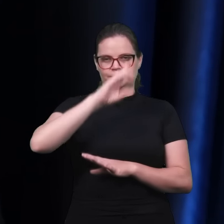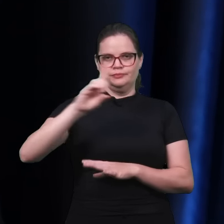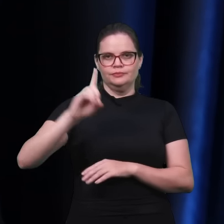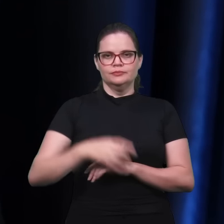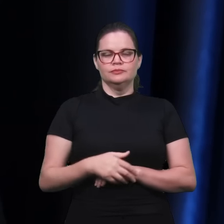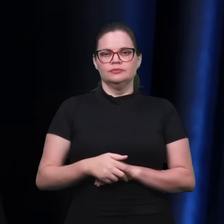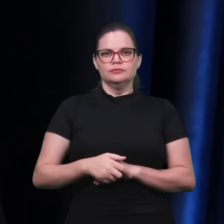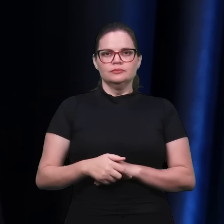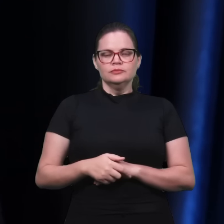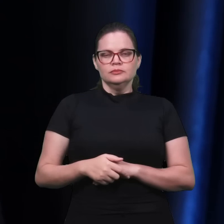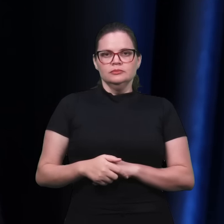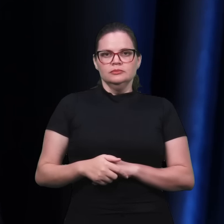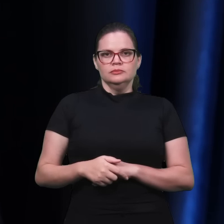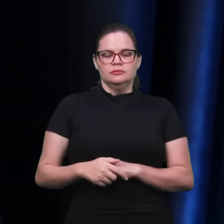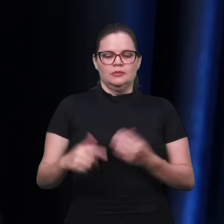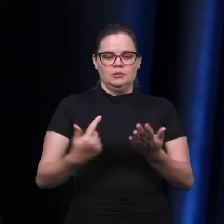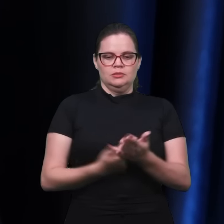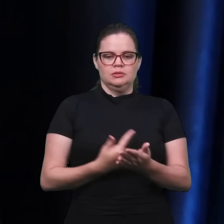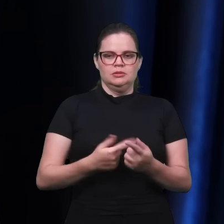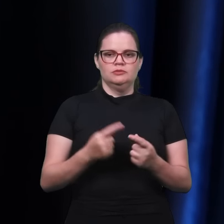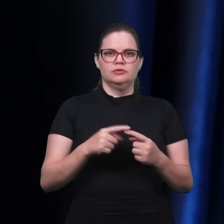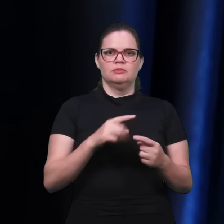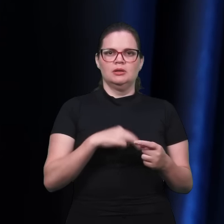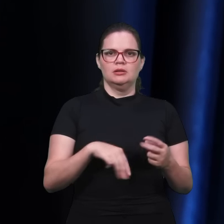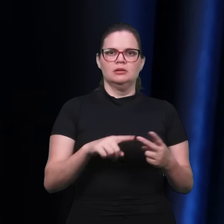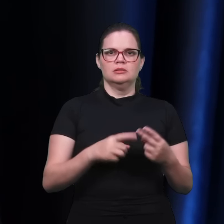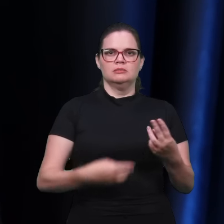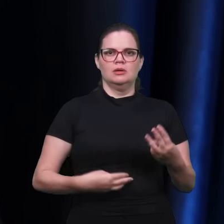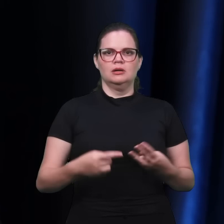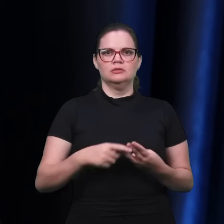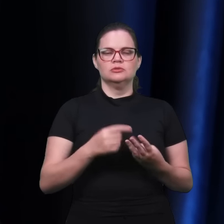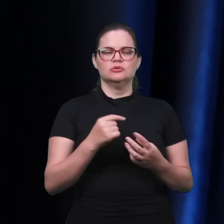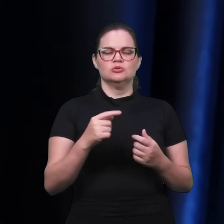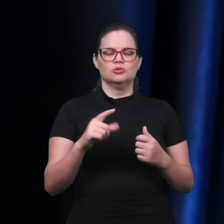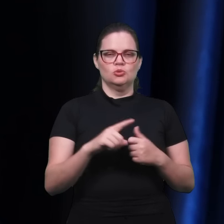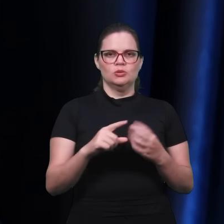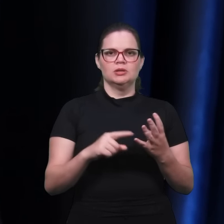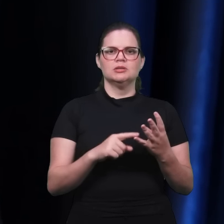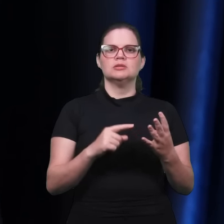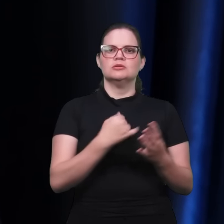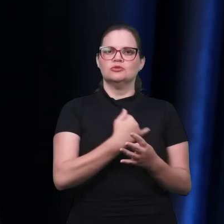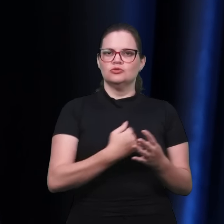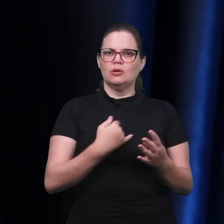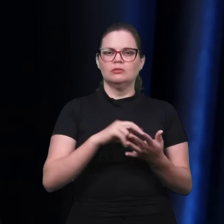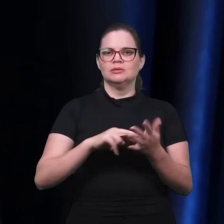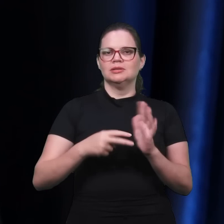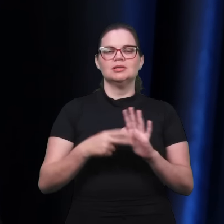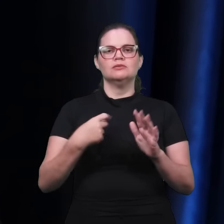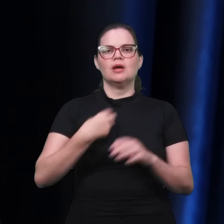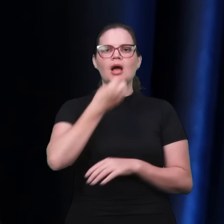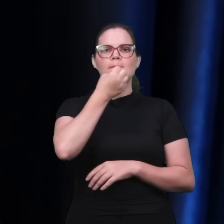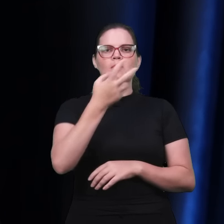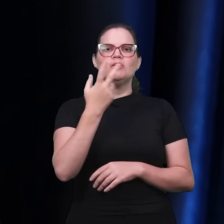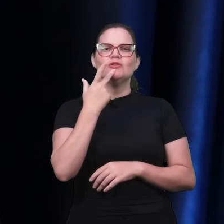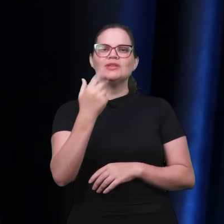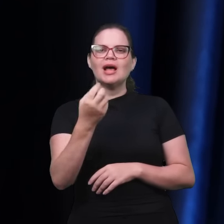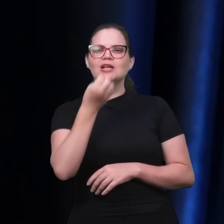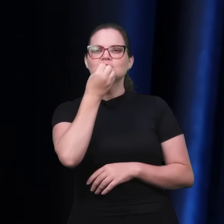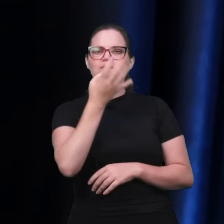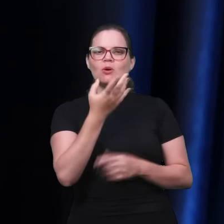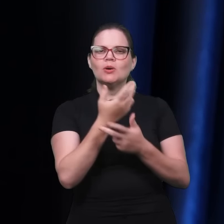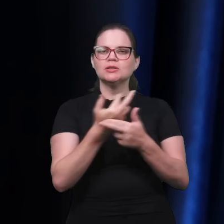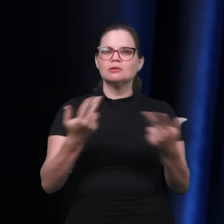E os evangelhos, que significam as boas novas, é esse anúncio ao mundo, ao homem,